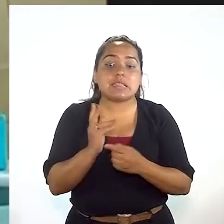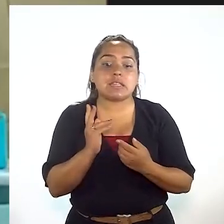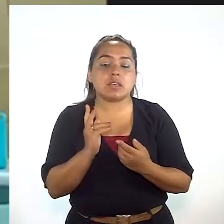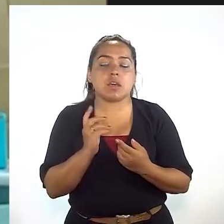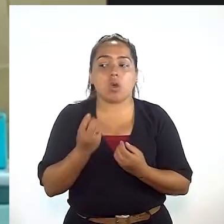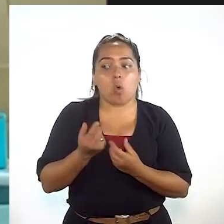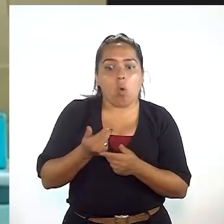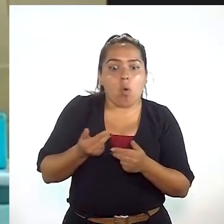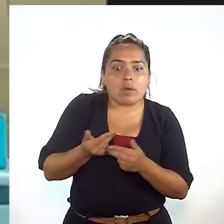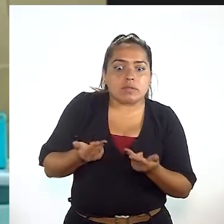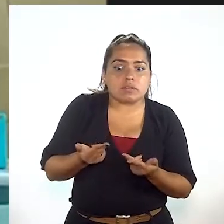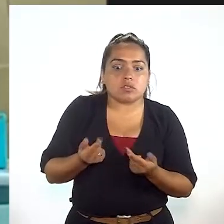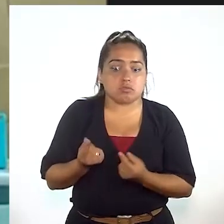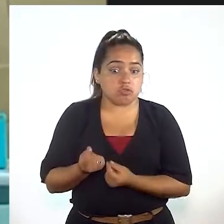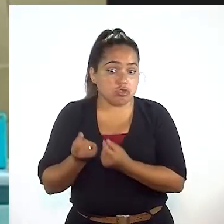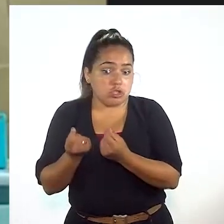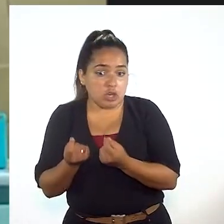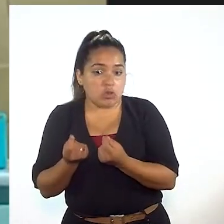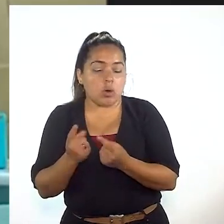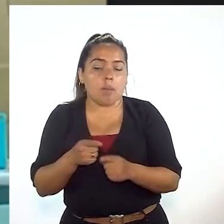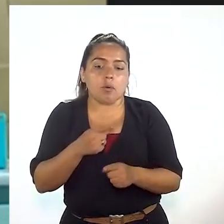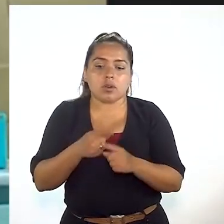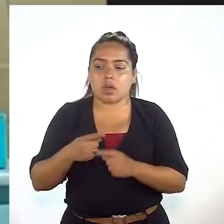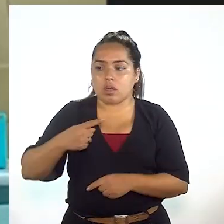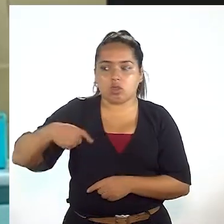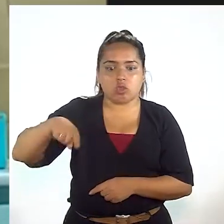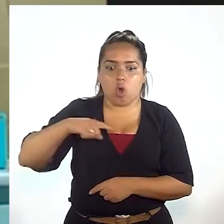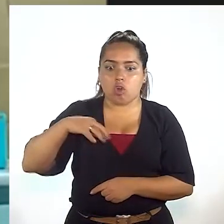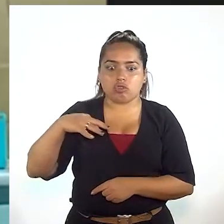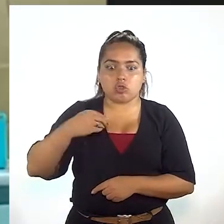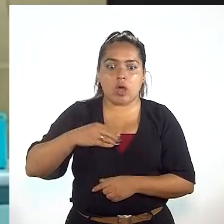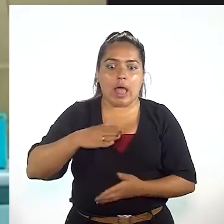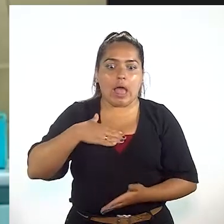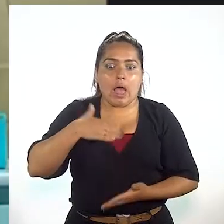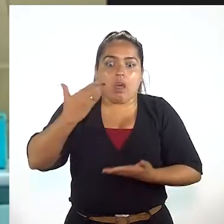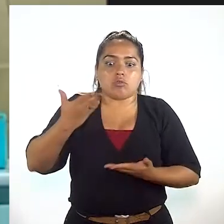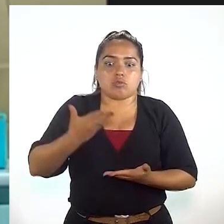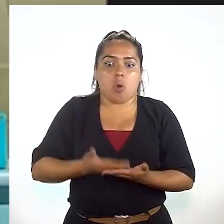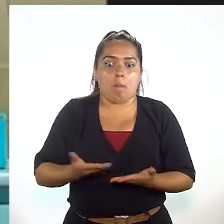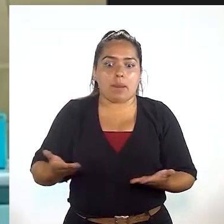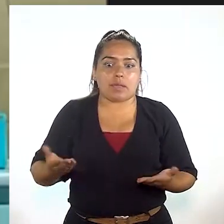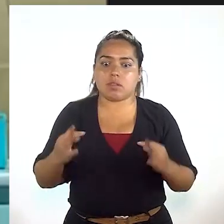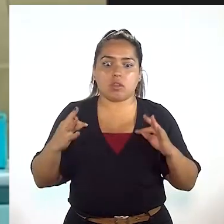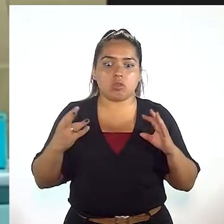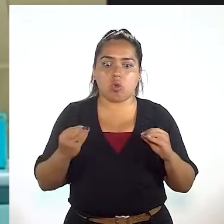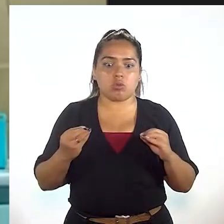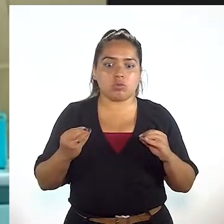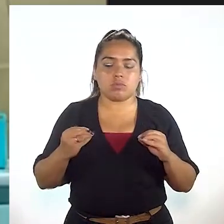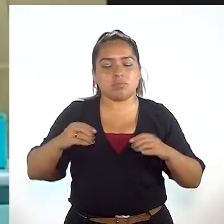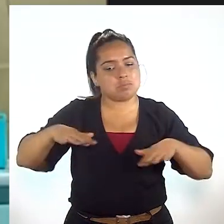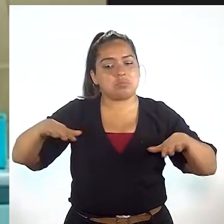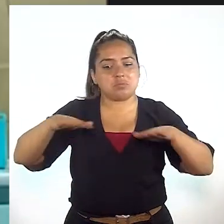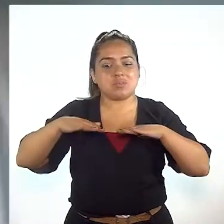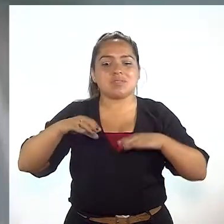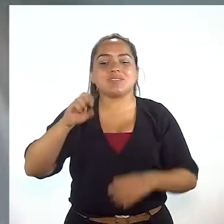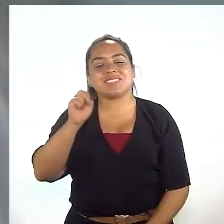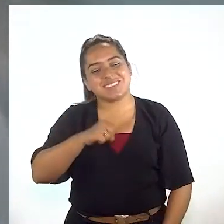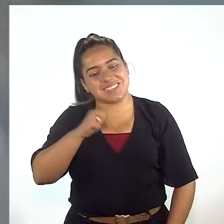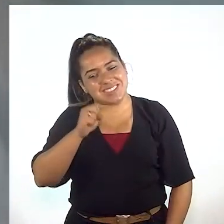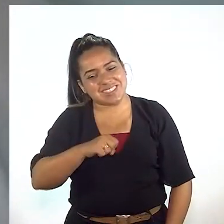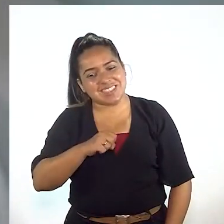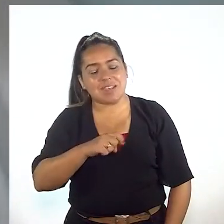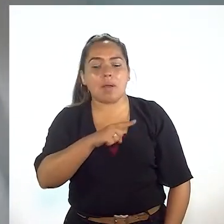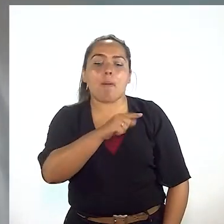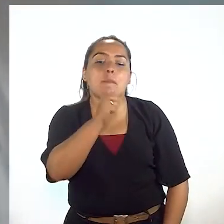gente não seja pego de surpresa. Porque, na verdade, nós fomos pegos de surpresa. Não estávamos preparados.